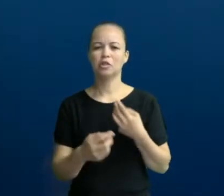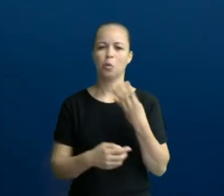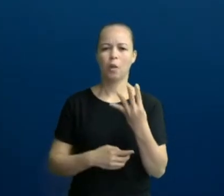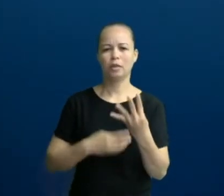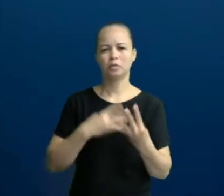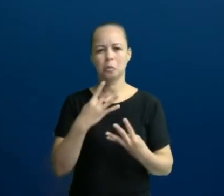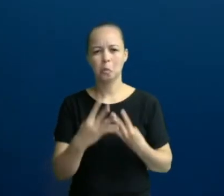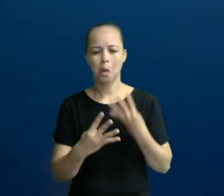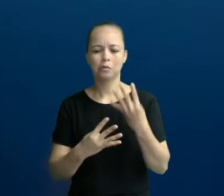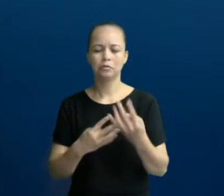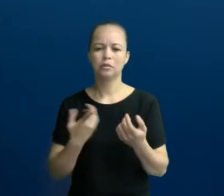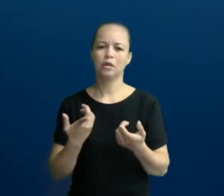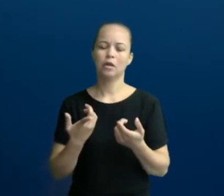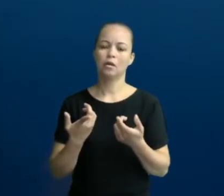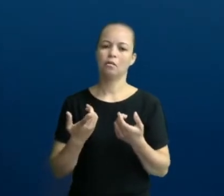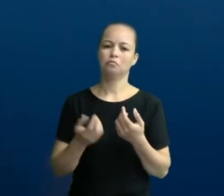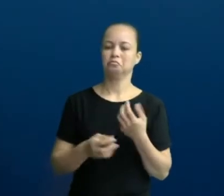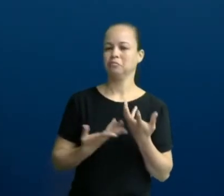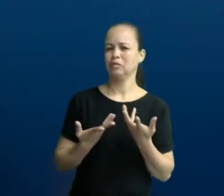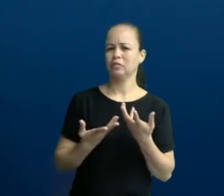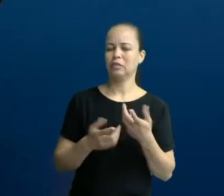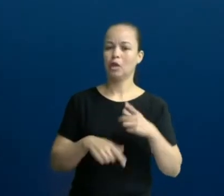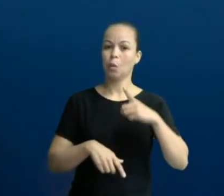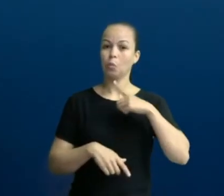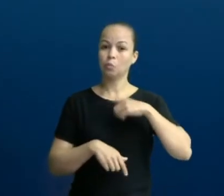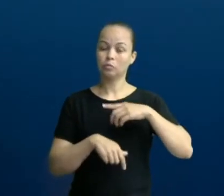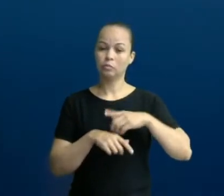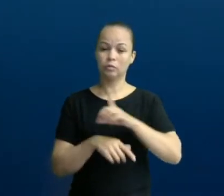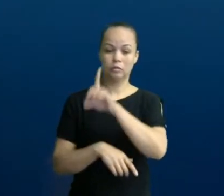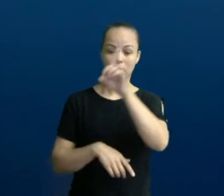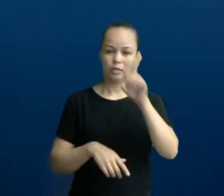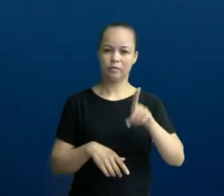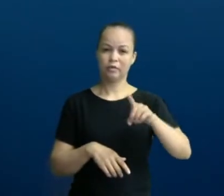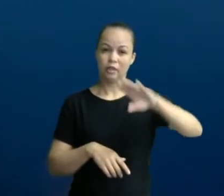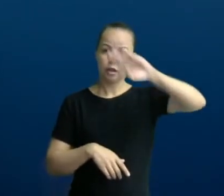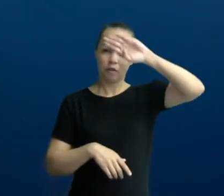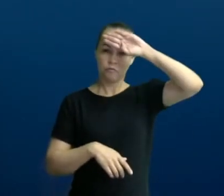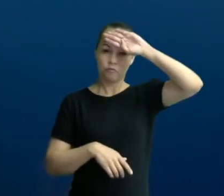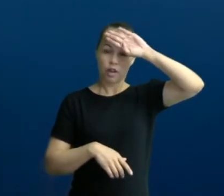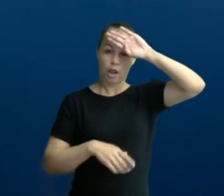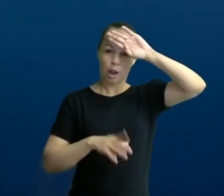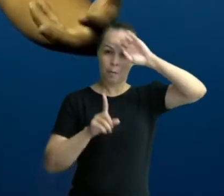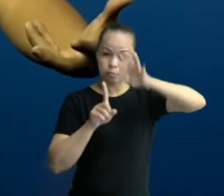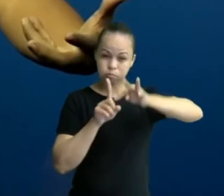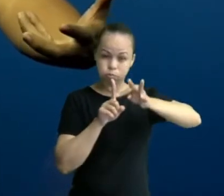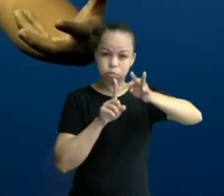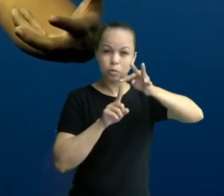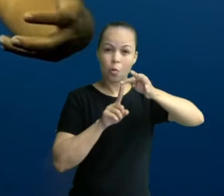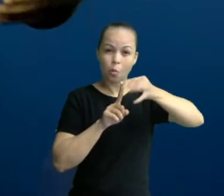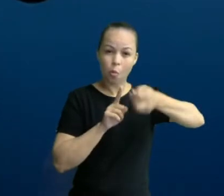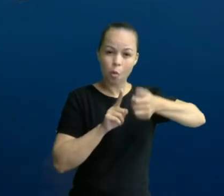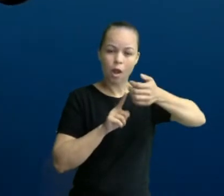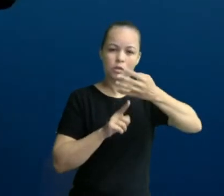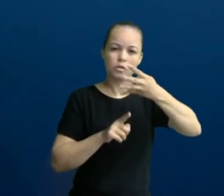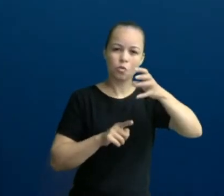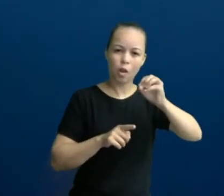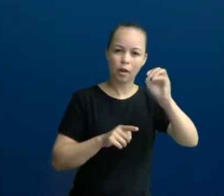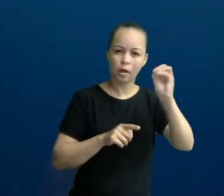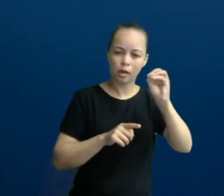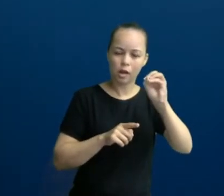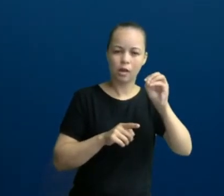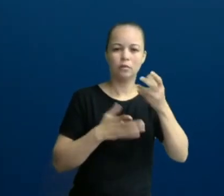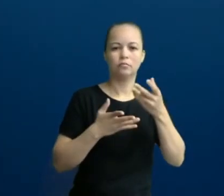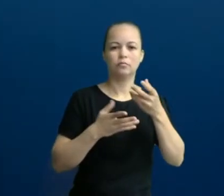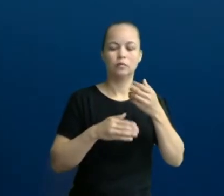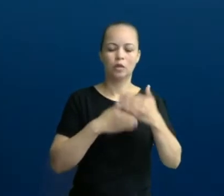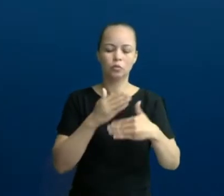dias, você vai ter um dia que você vai ter muita febre que pode pairar, chegar próximo dos 40 graus. Por quê? Porque no